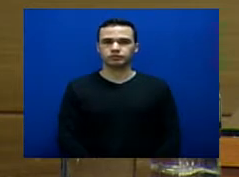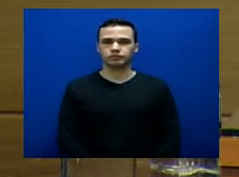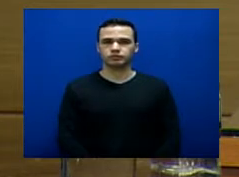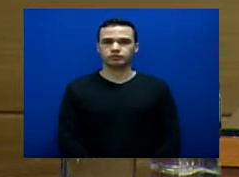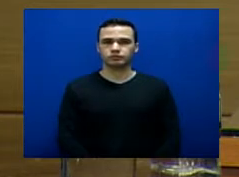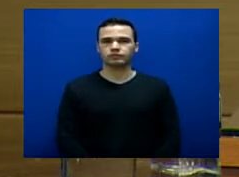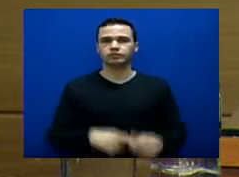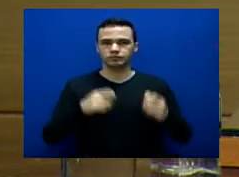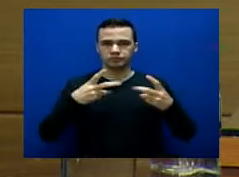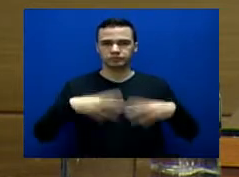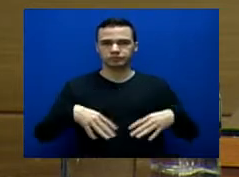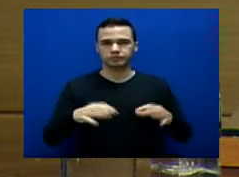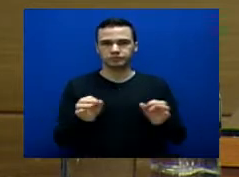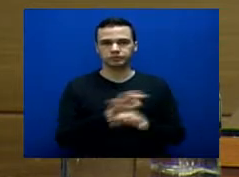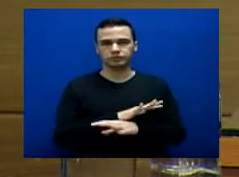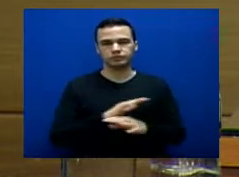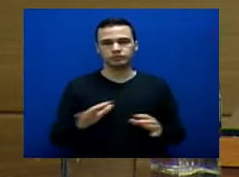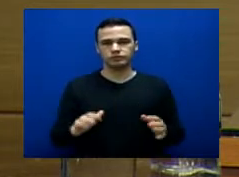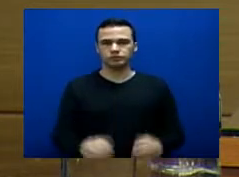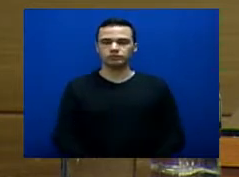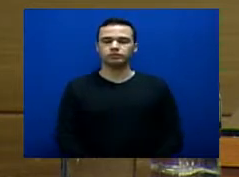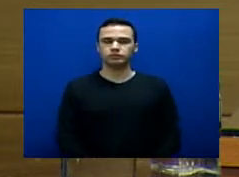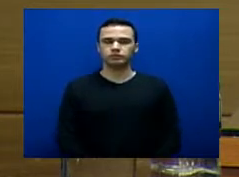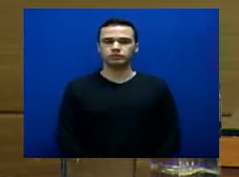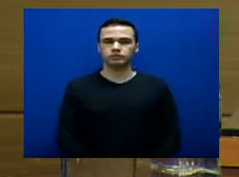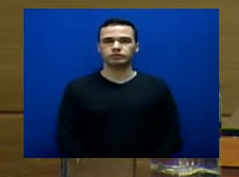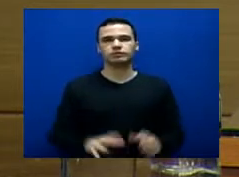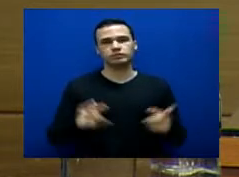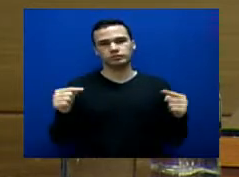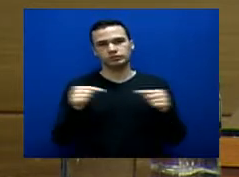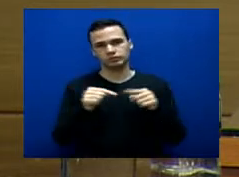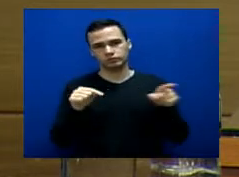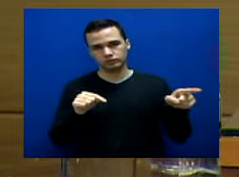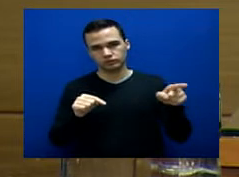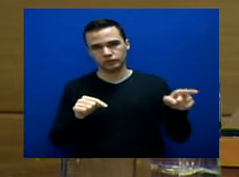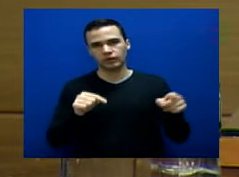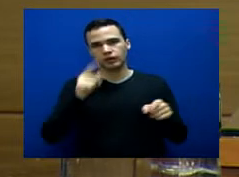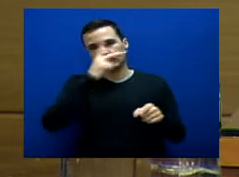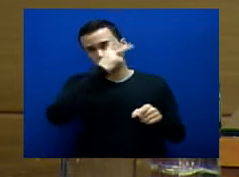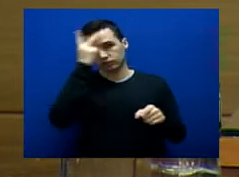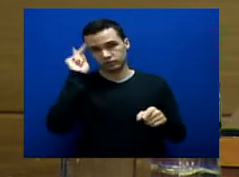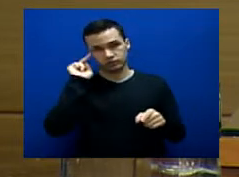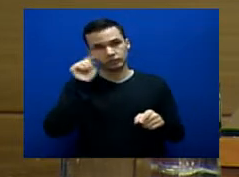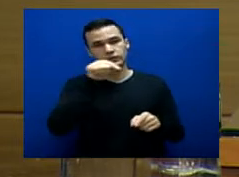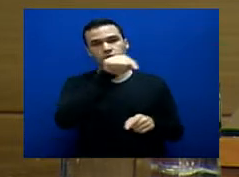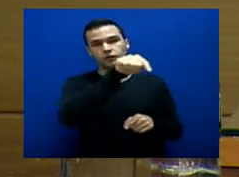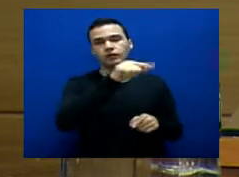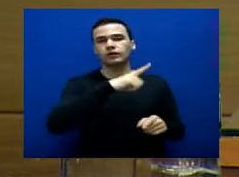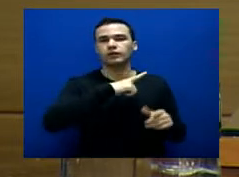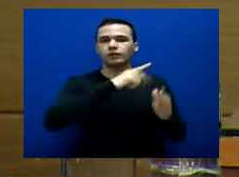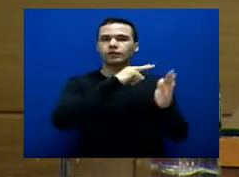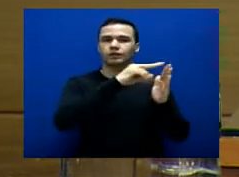Vou concluir a emenda do vereador aqui, ó. Nisto compreendido, aqueles que se encontrarem